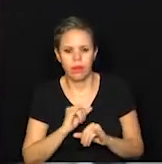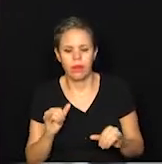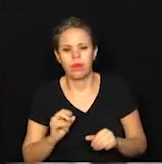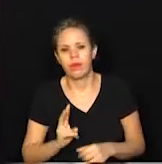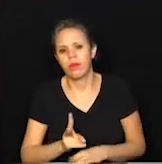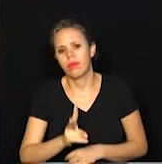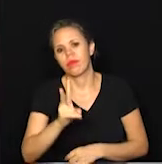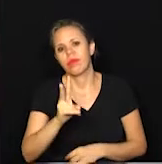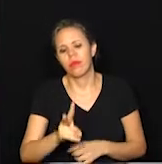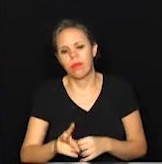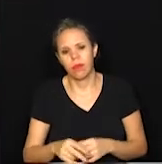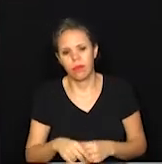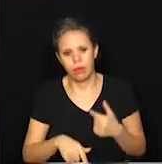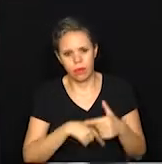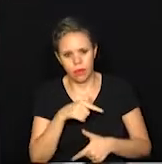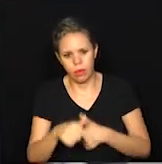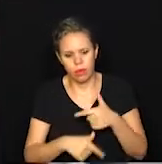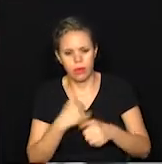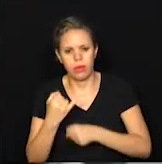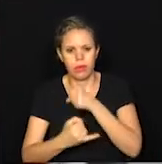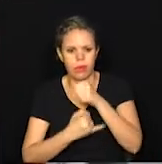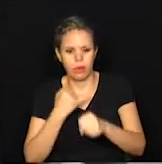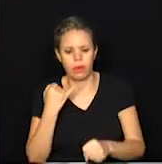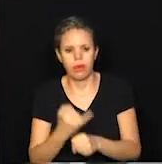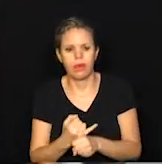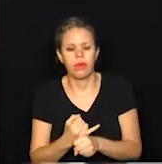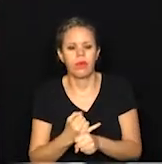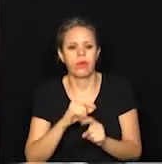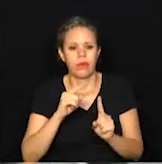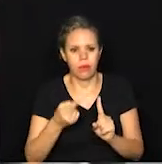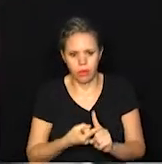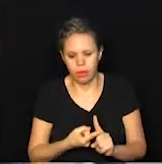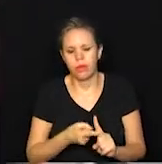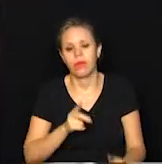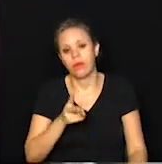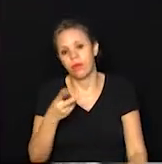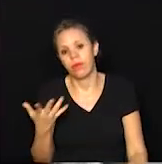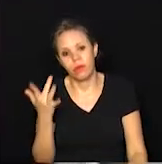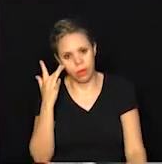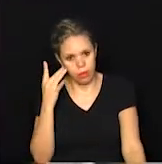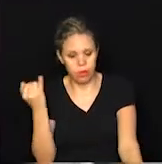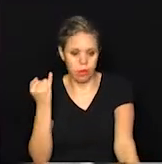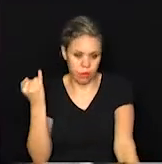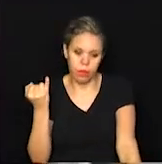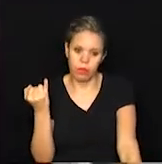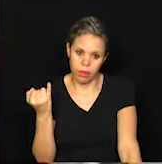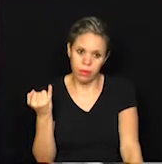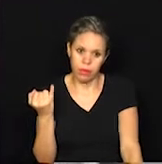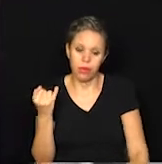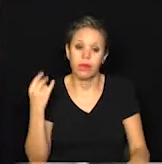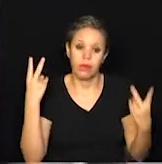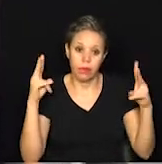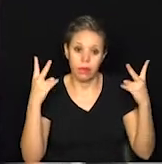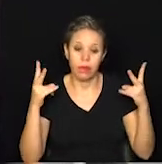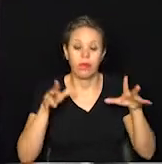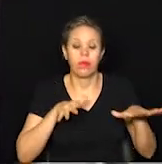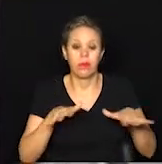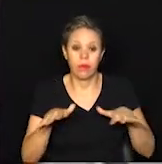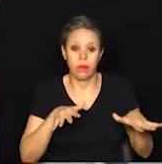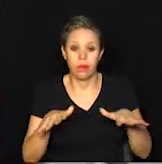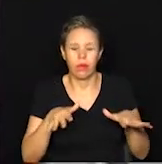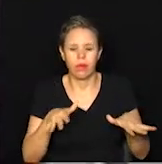permanência do trabalho remoto para as trabalhadoras gestantes. Acho que isso é importante, é uma vitória da